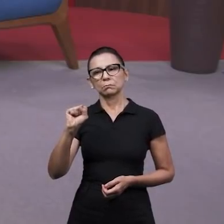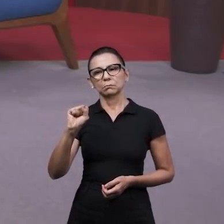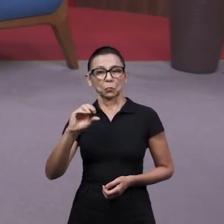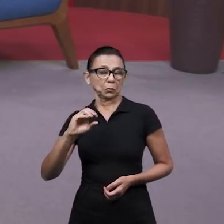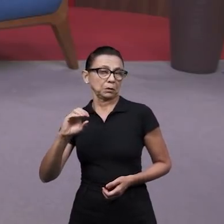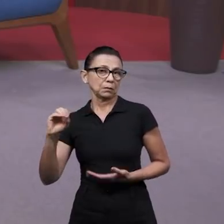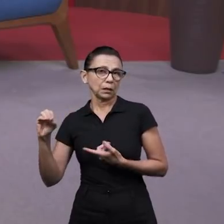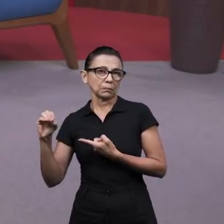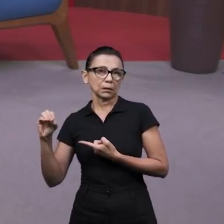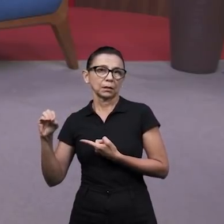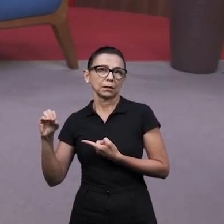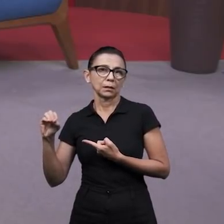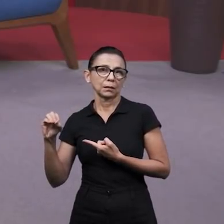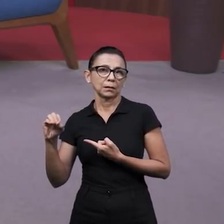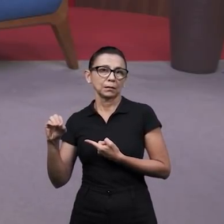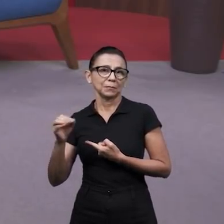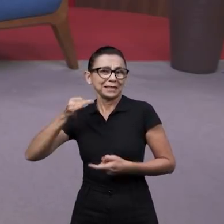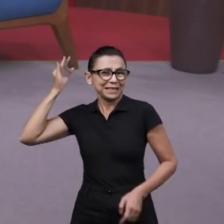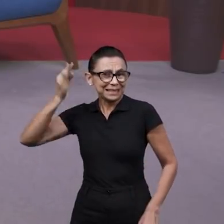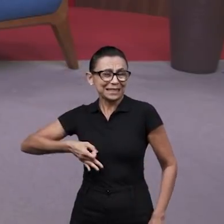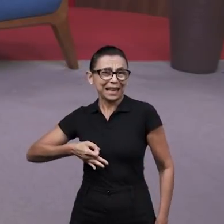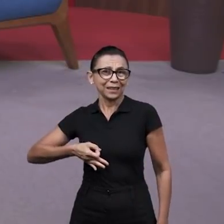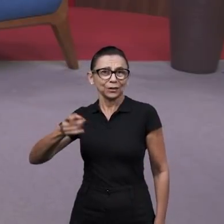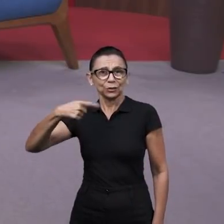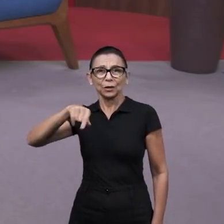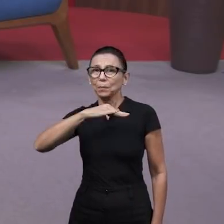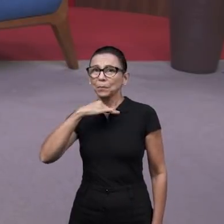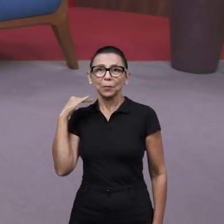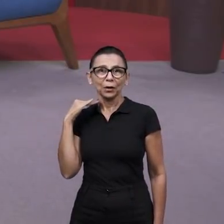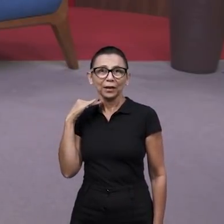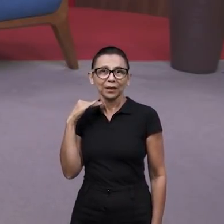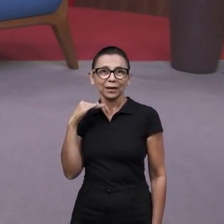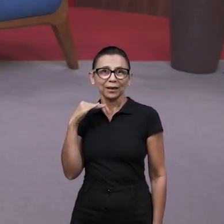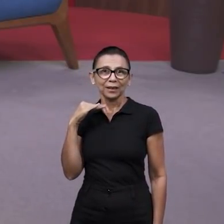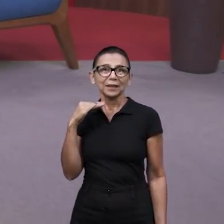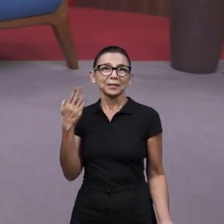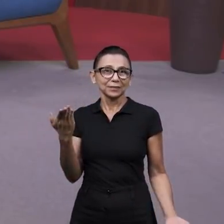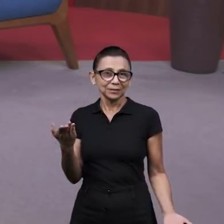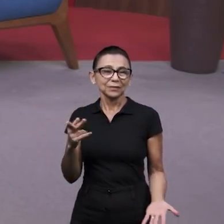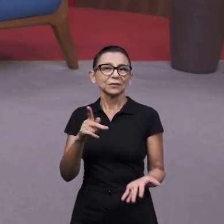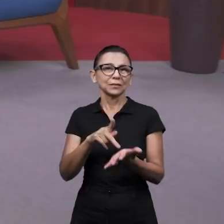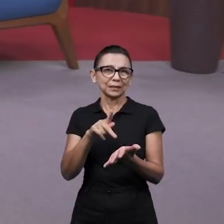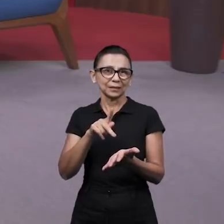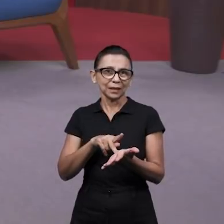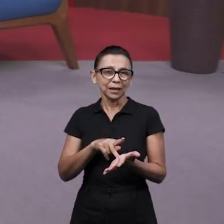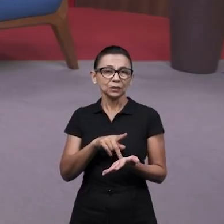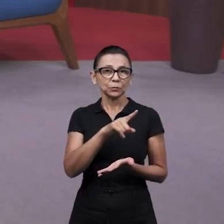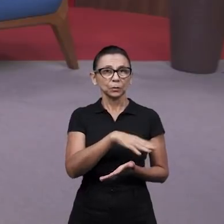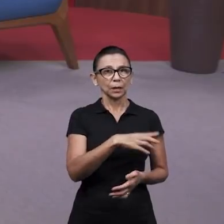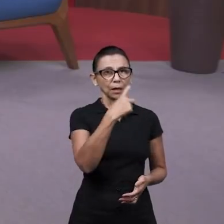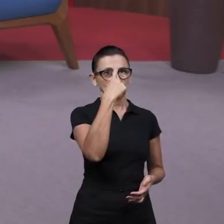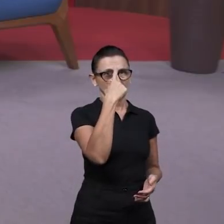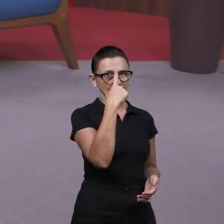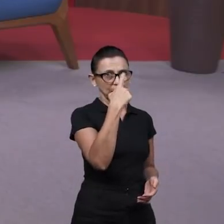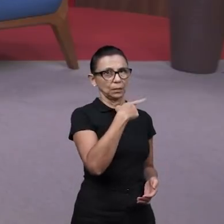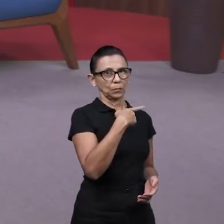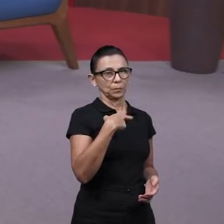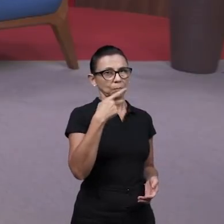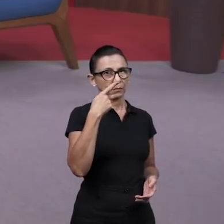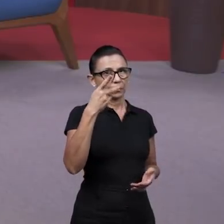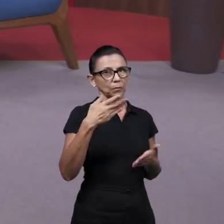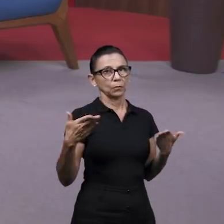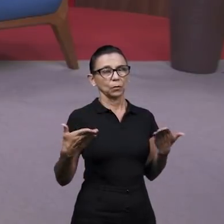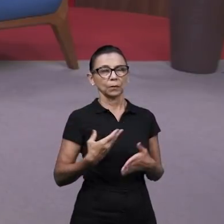mas nós temos certeza da morte. E o que vai acontecer? Quando Daniel falou agora de vida eterna, a grande questão